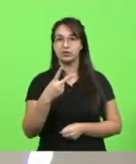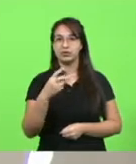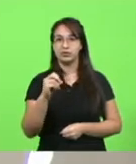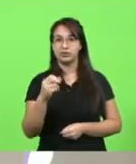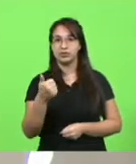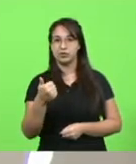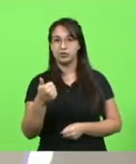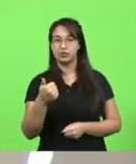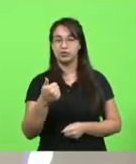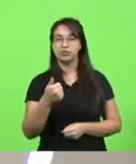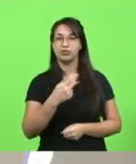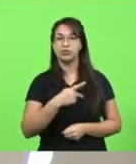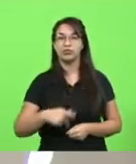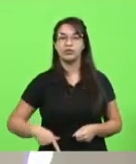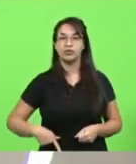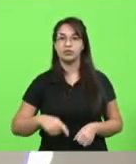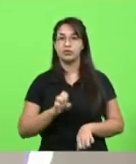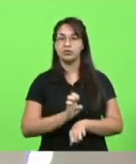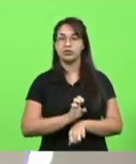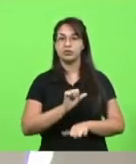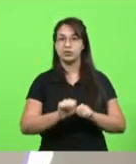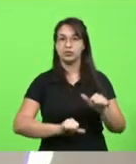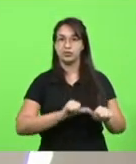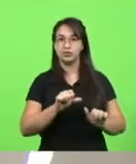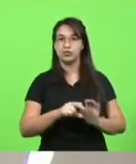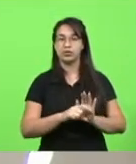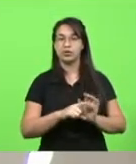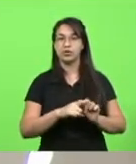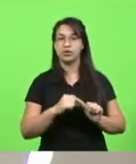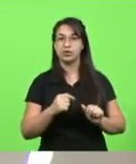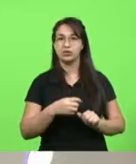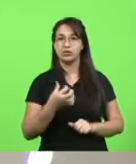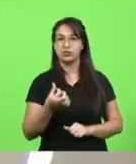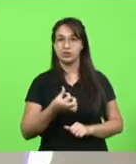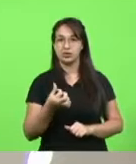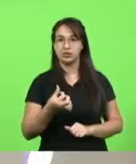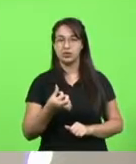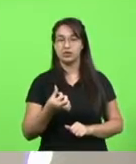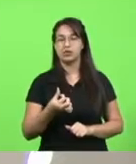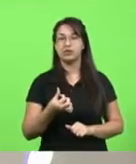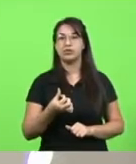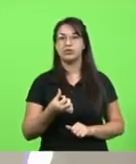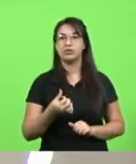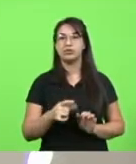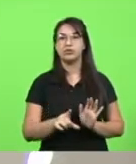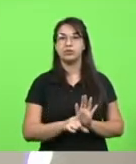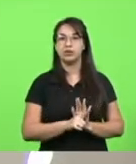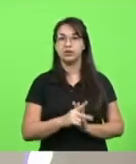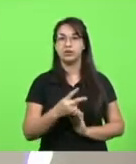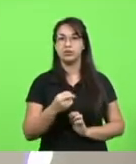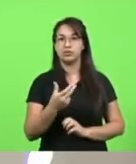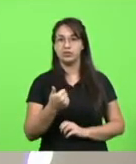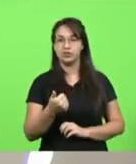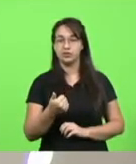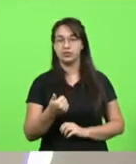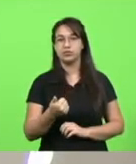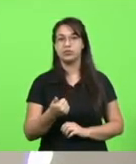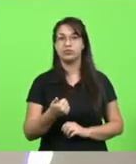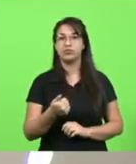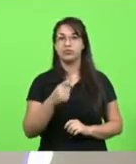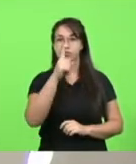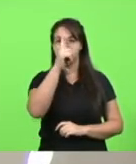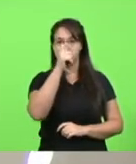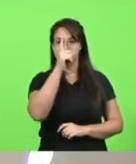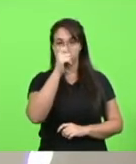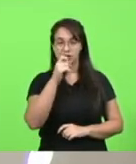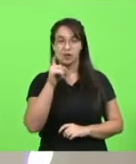Estado, altera o artigo 6º da Lei 18.094/2021, que dispõe sobre o ressarcimento a hospitais das diárias de leitos